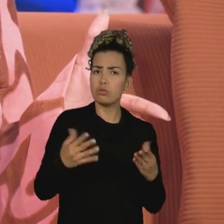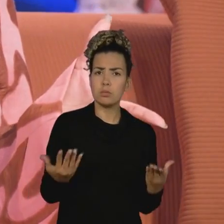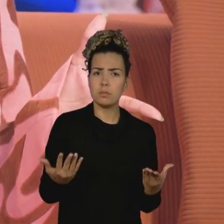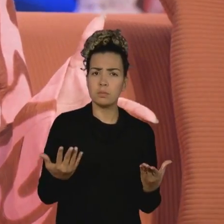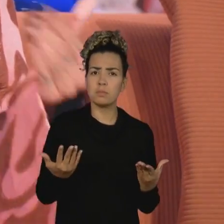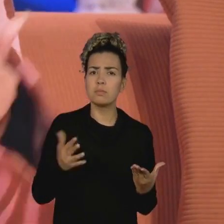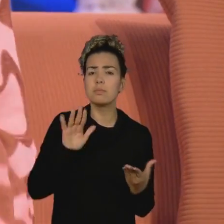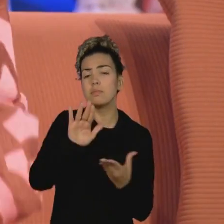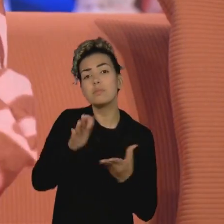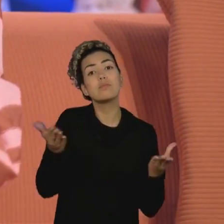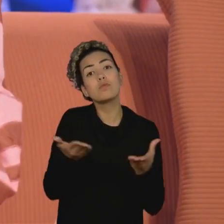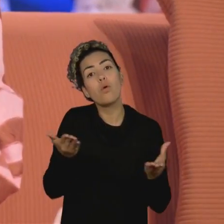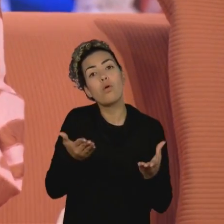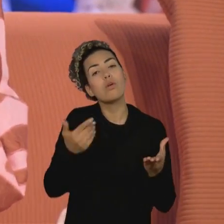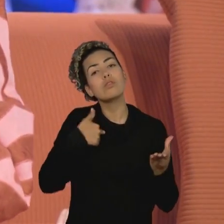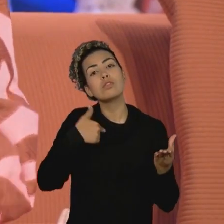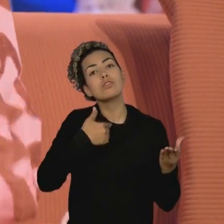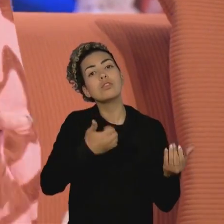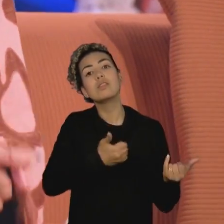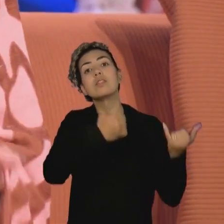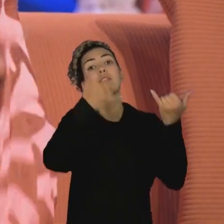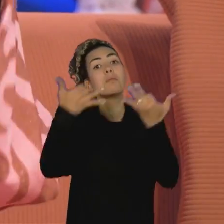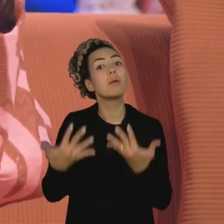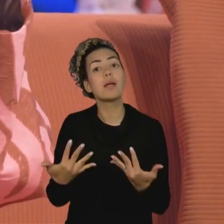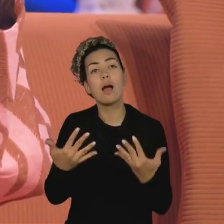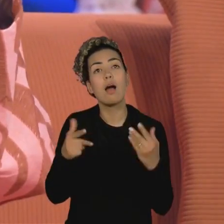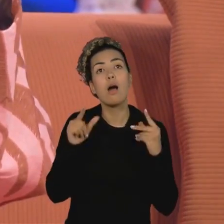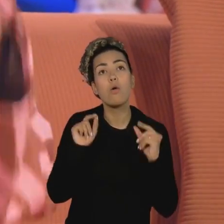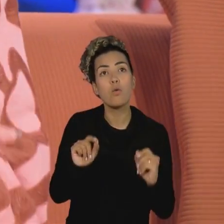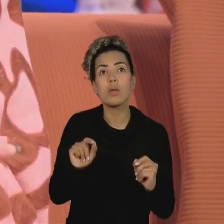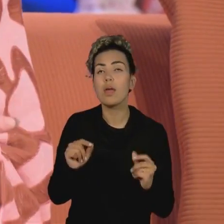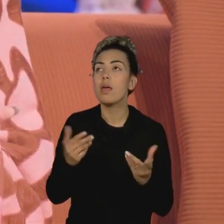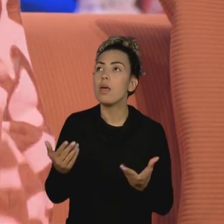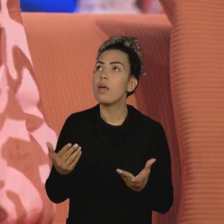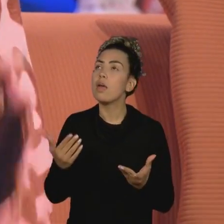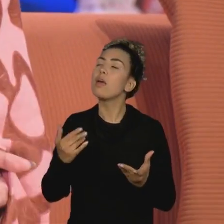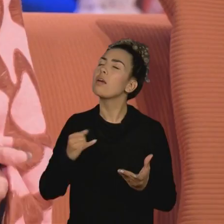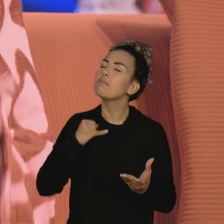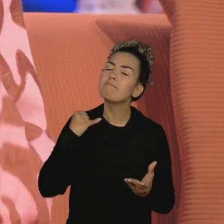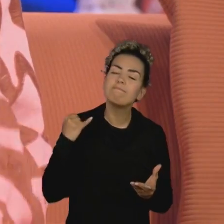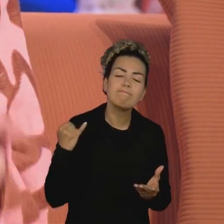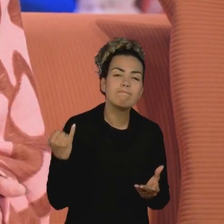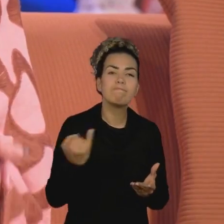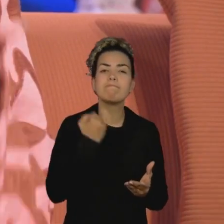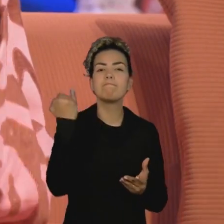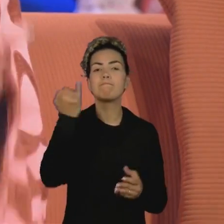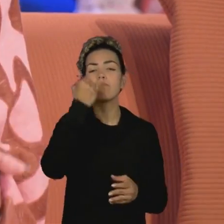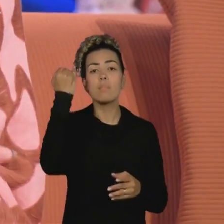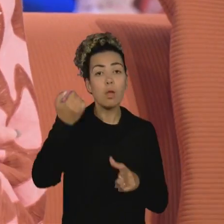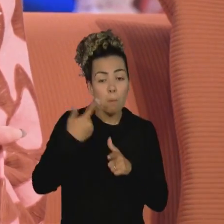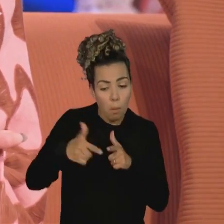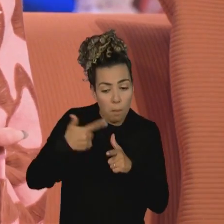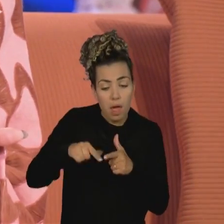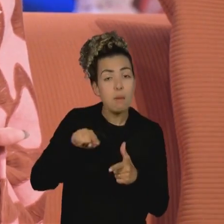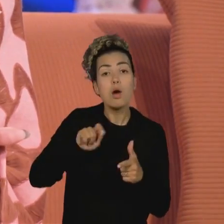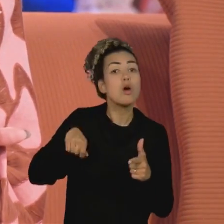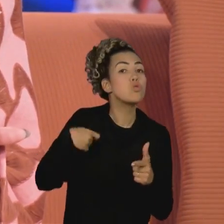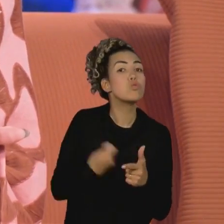queria abordar aqui, que ele puxou essa pergunta é: vamos olhar para a raiz do